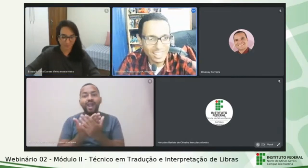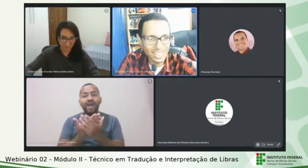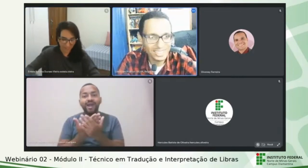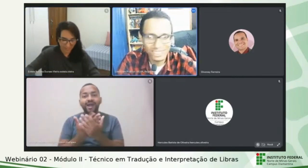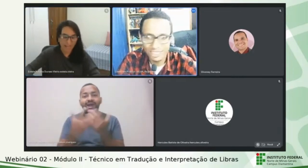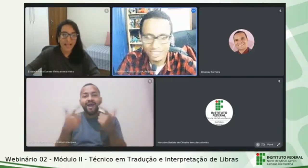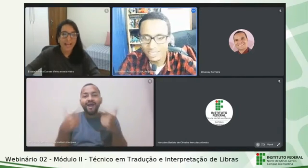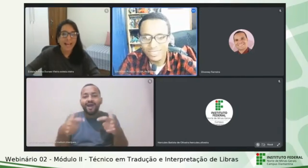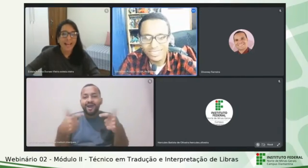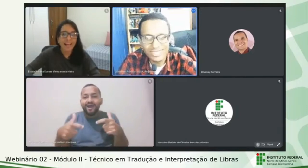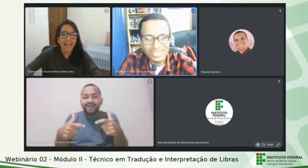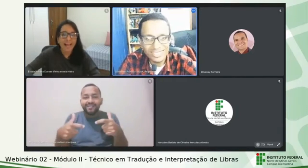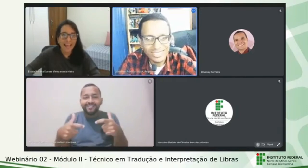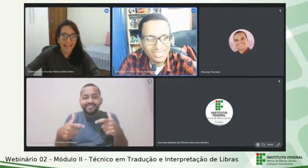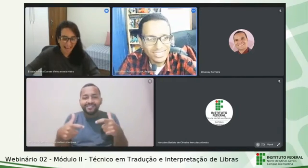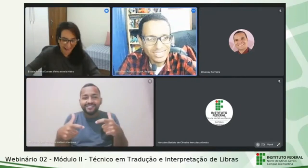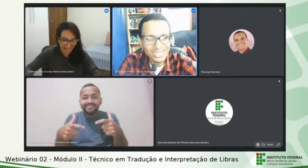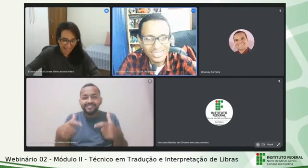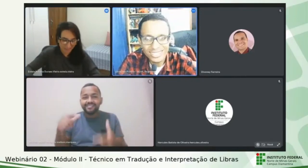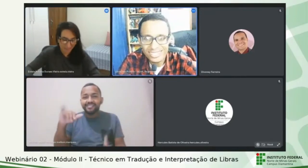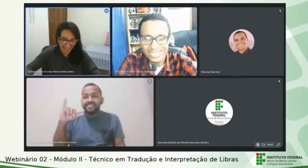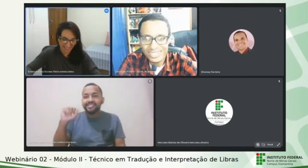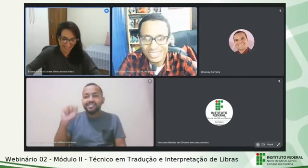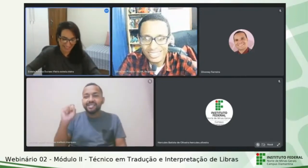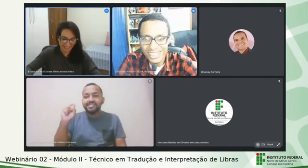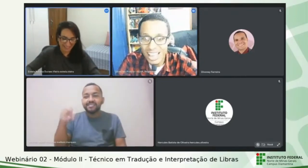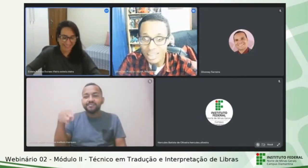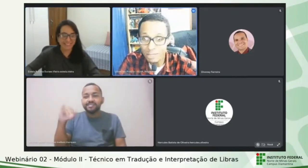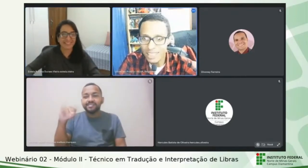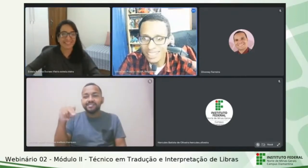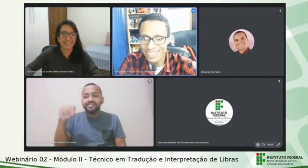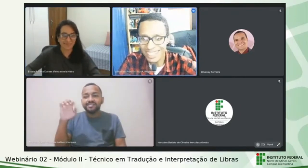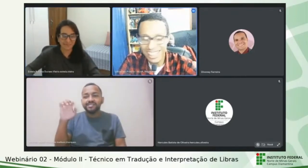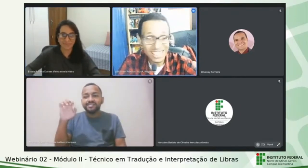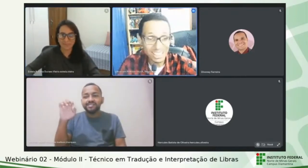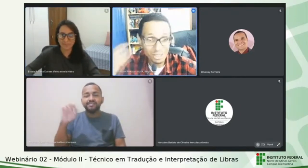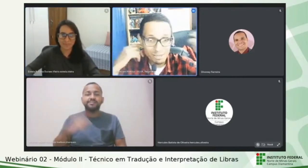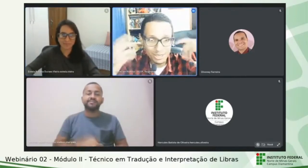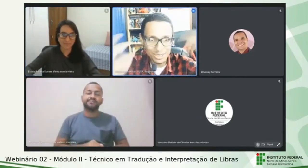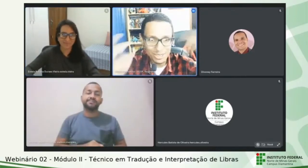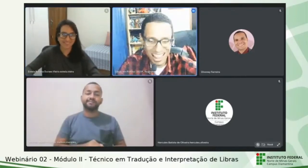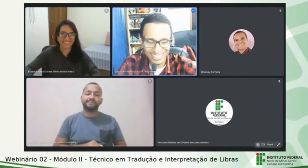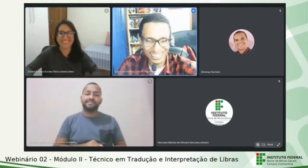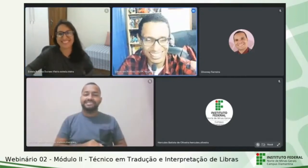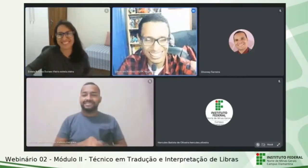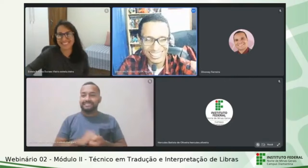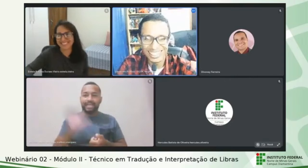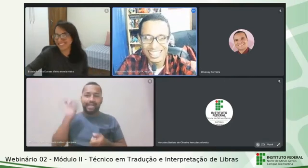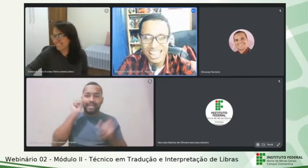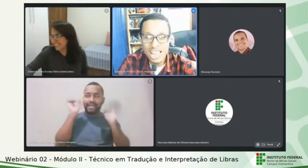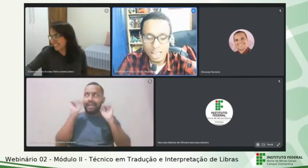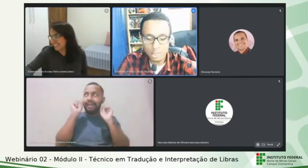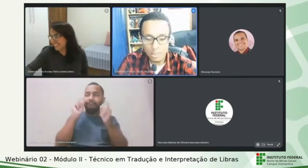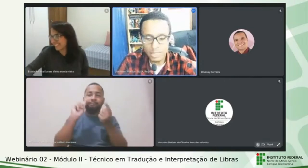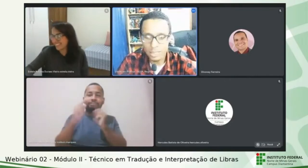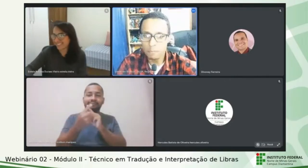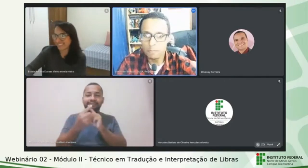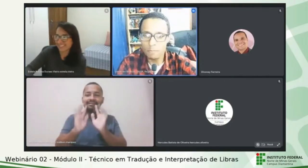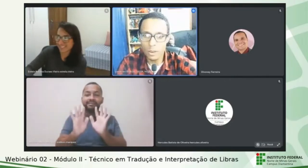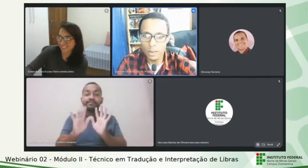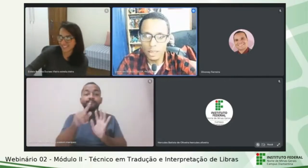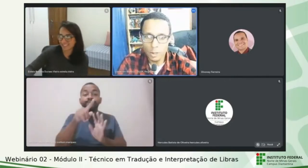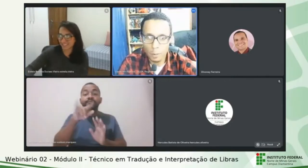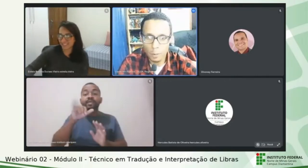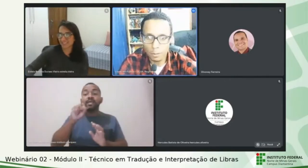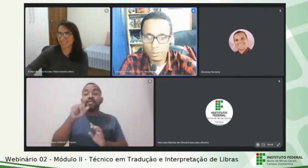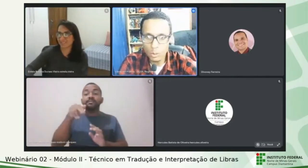Andresa? É a Yasmin. Yasmin. Eita, estou ouvindo tudo errado aqui. Yasmin,